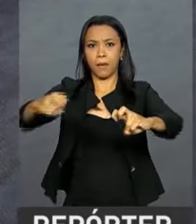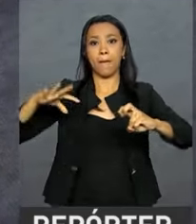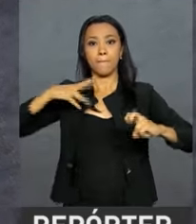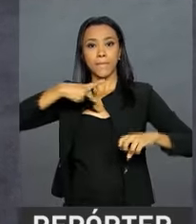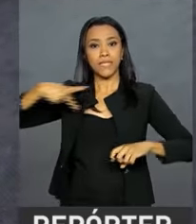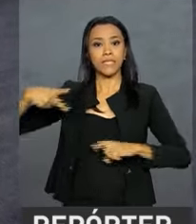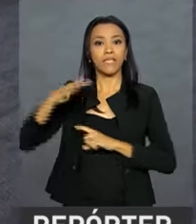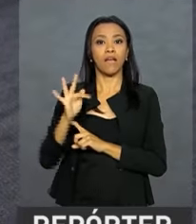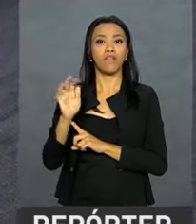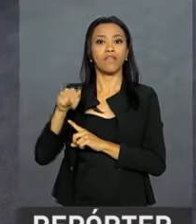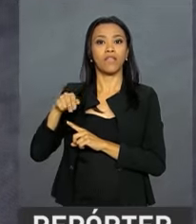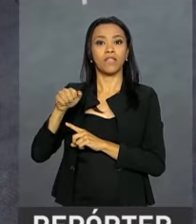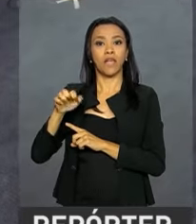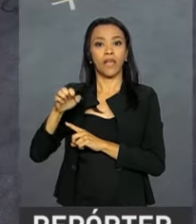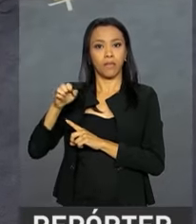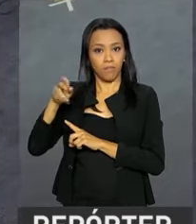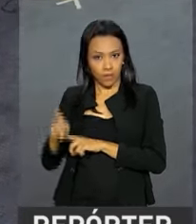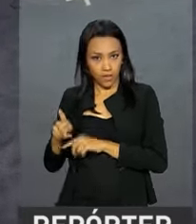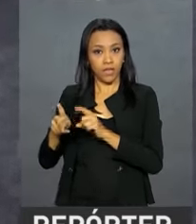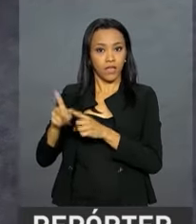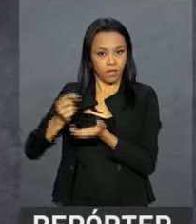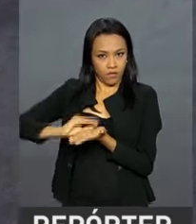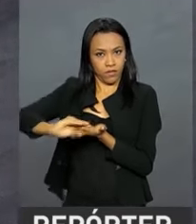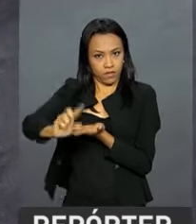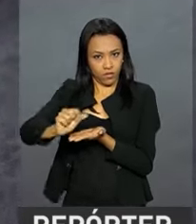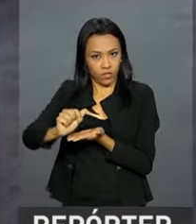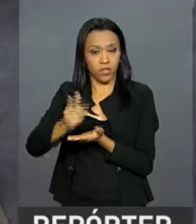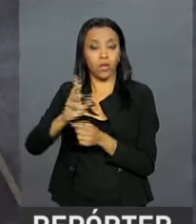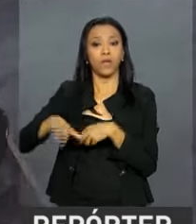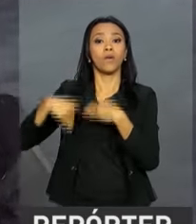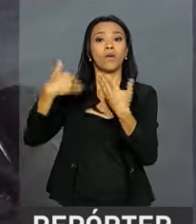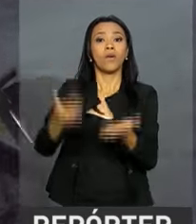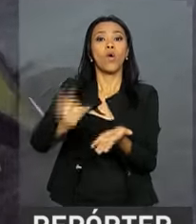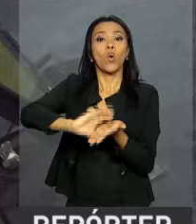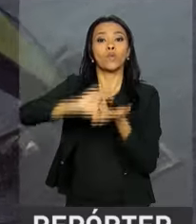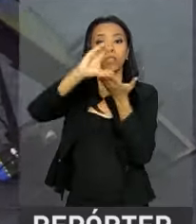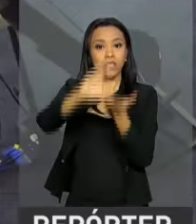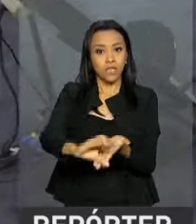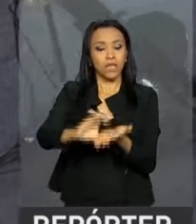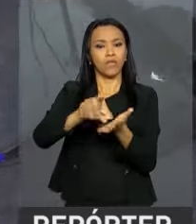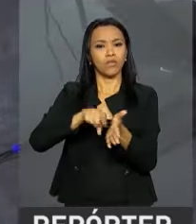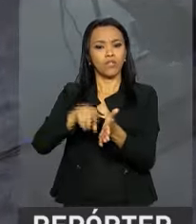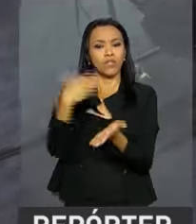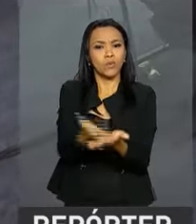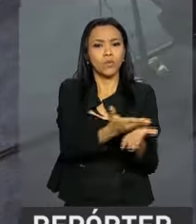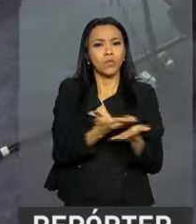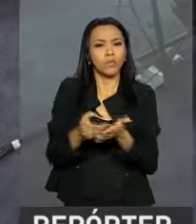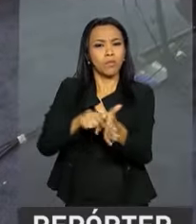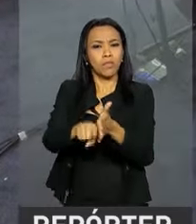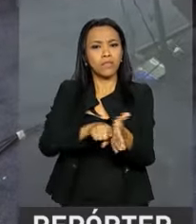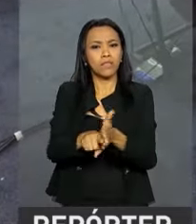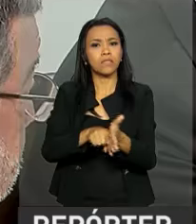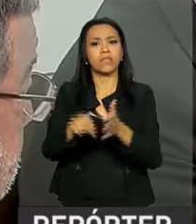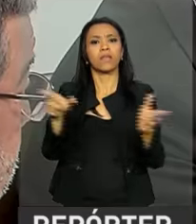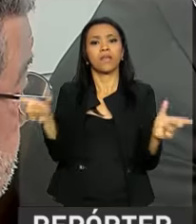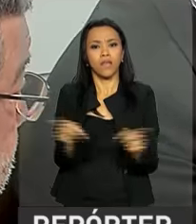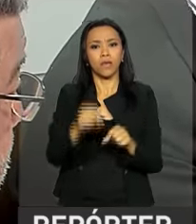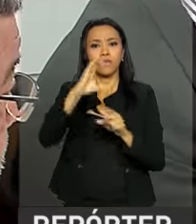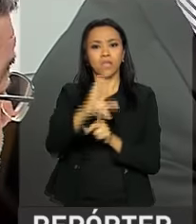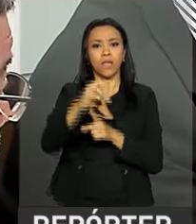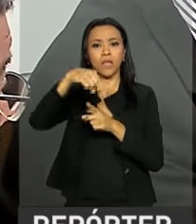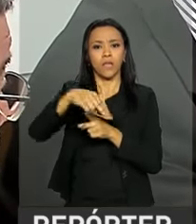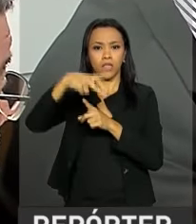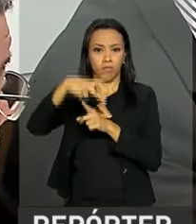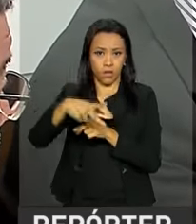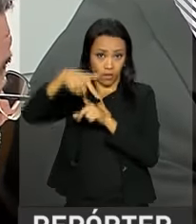da FINEP, a financiadora de estudo e projetos, e do Conselho Nacional de Estudos e Pesquisas, o CNPq. O